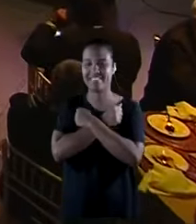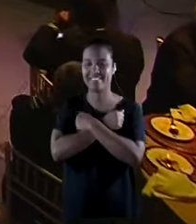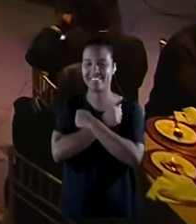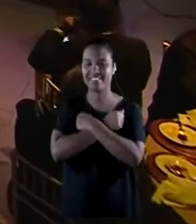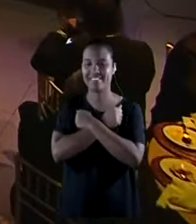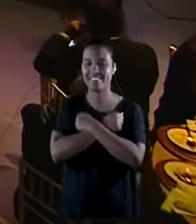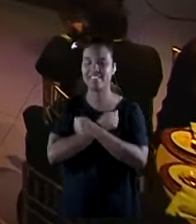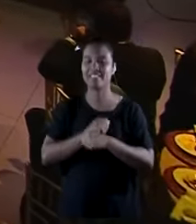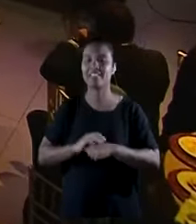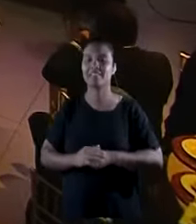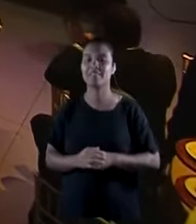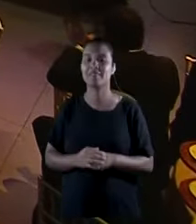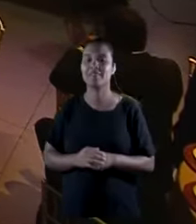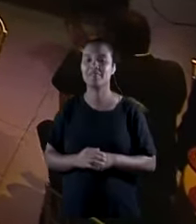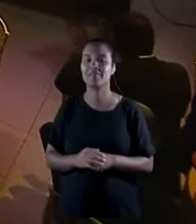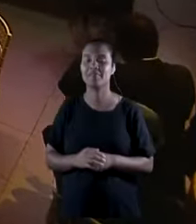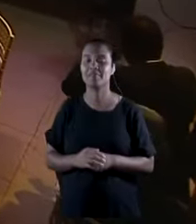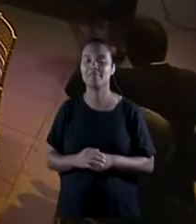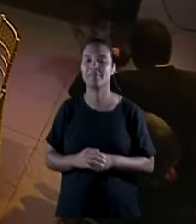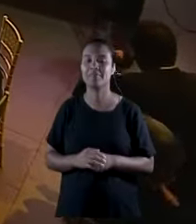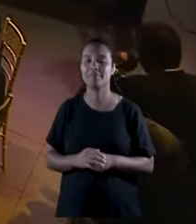Milton.